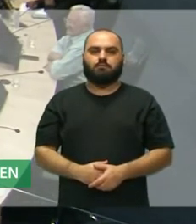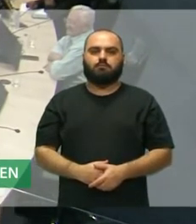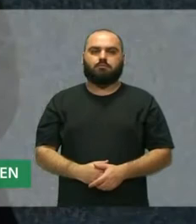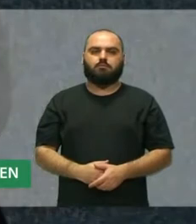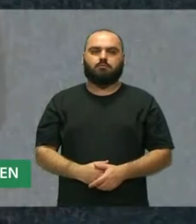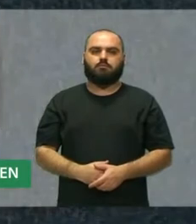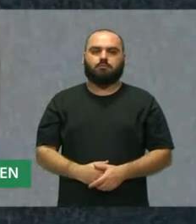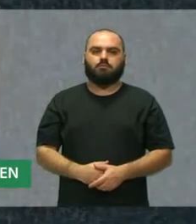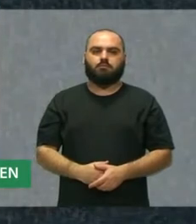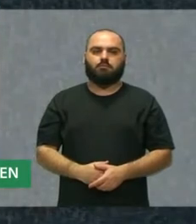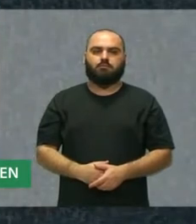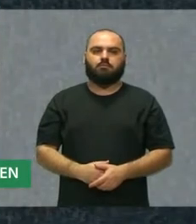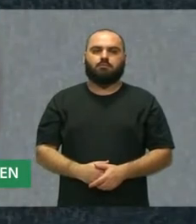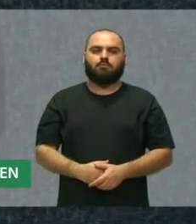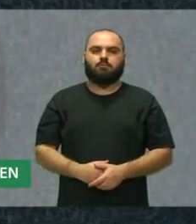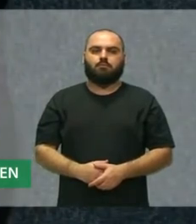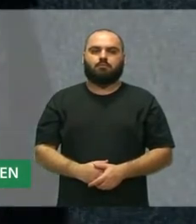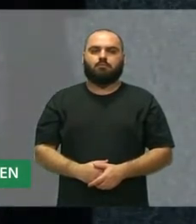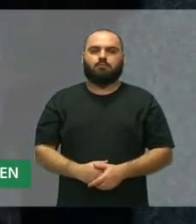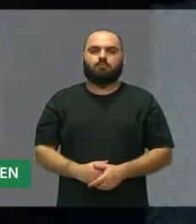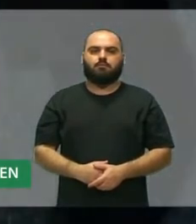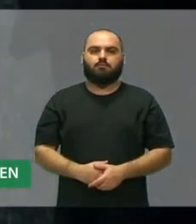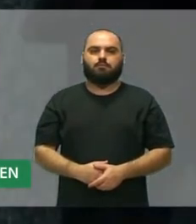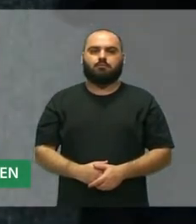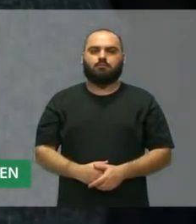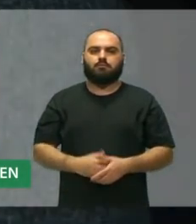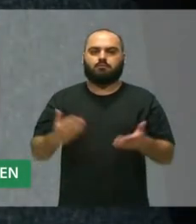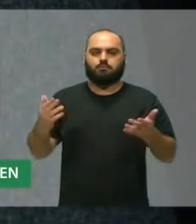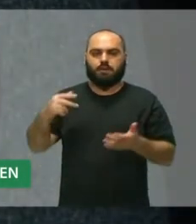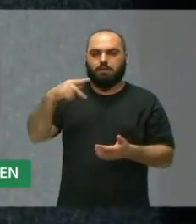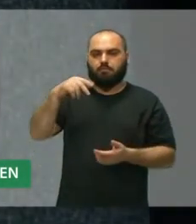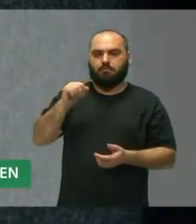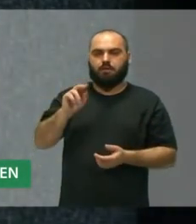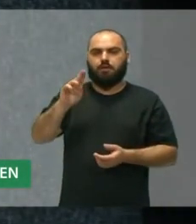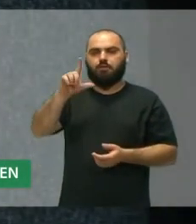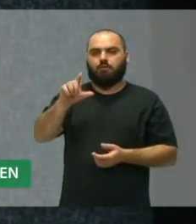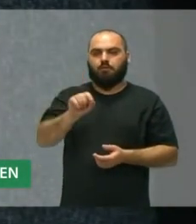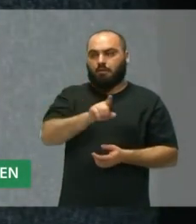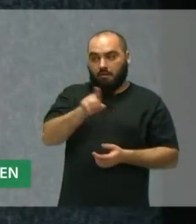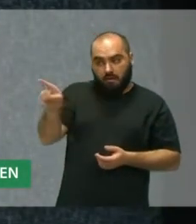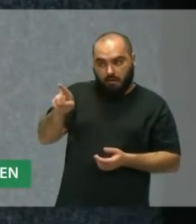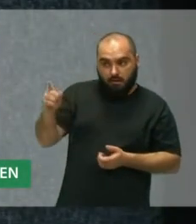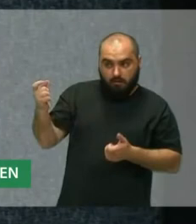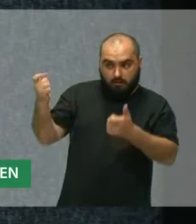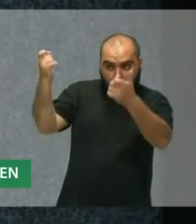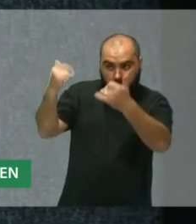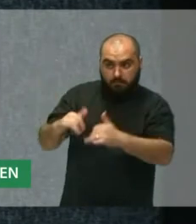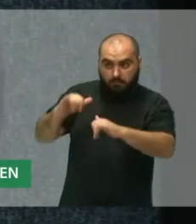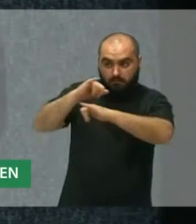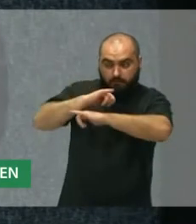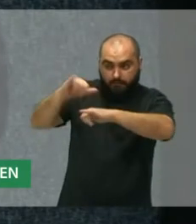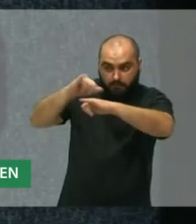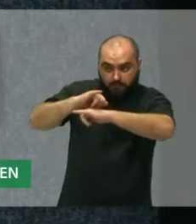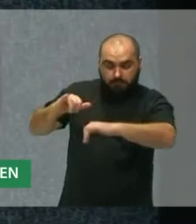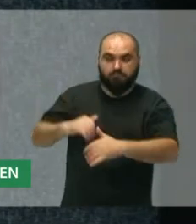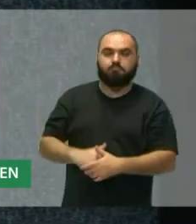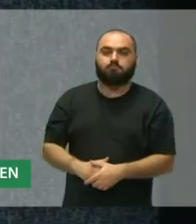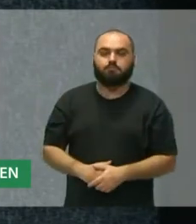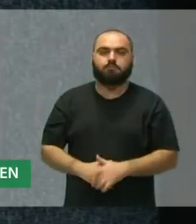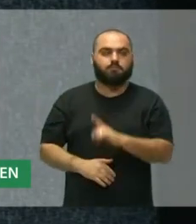Perdão. Com relação à questão do Paulo, que ele levantou, as informações foram passadas,